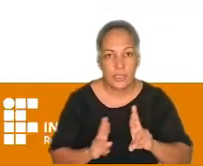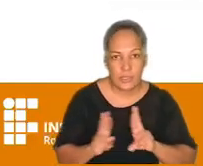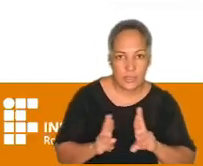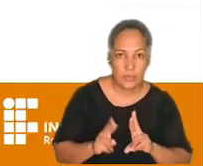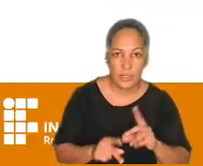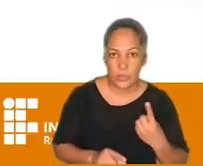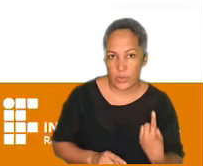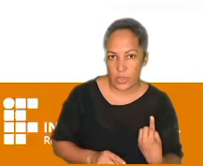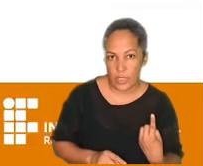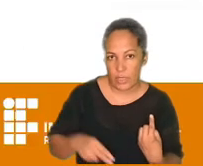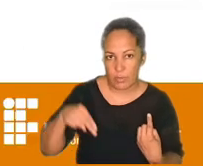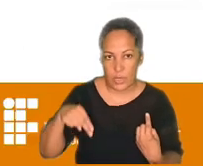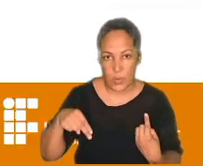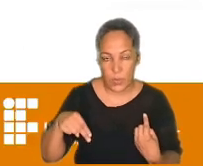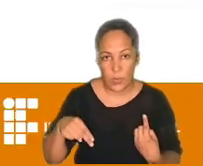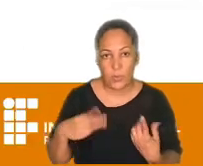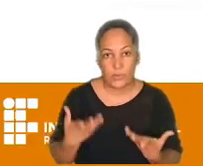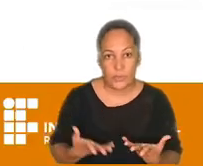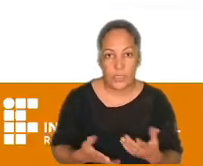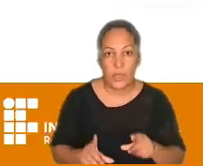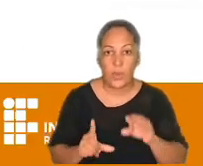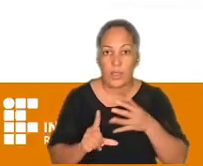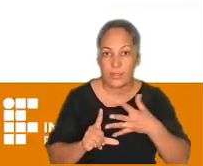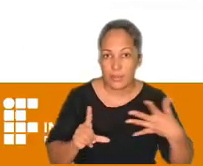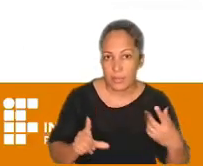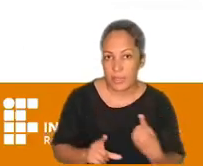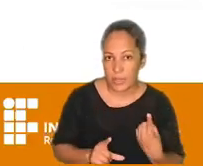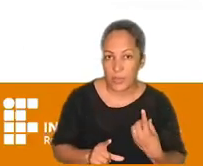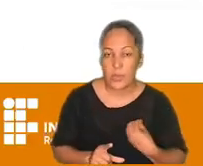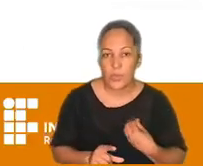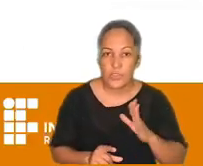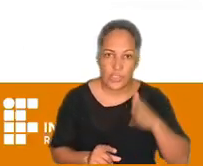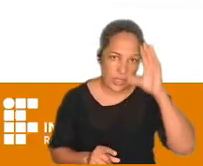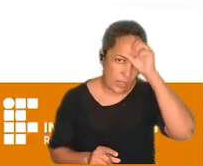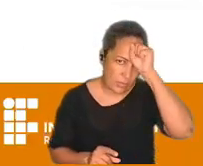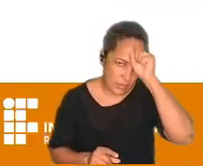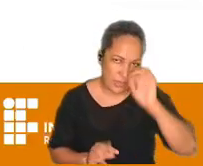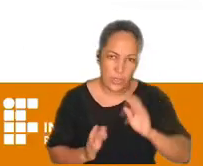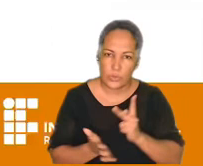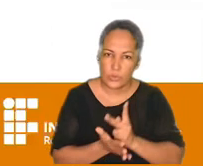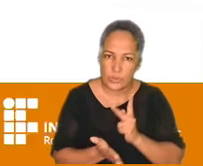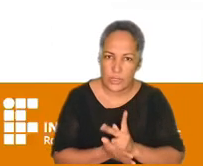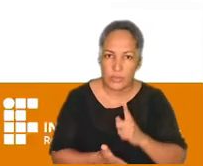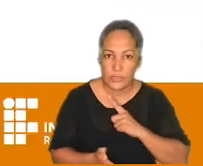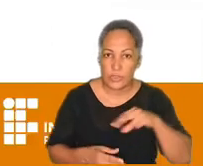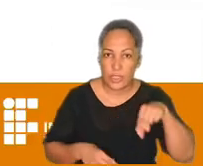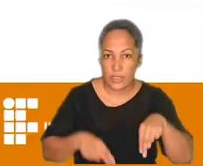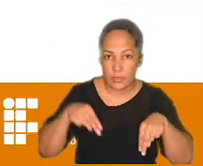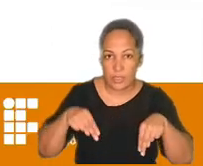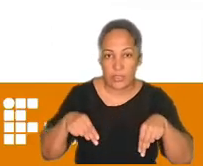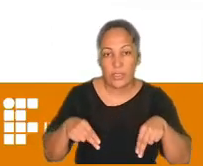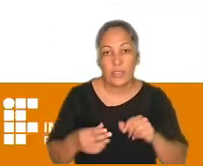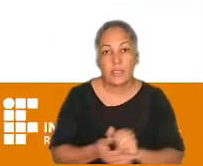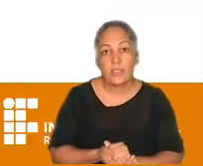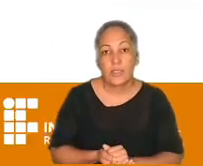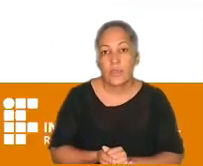tem relacionamentos N para 1, ou seja, a tabela com N, a regra básica que vocês aprenderam agora há pouco é toda vez que tiver 1 para